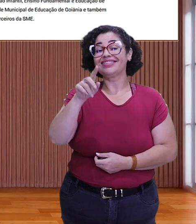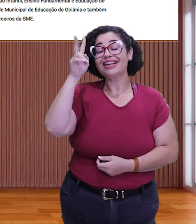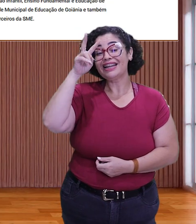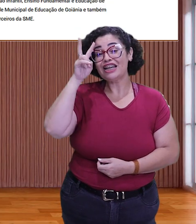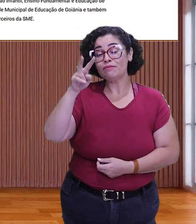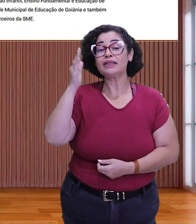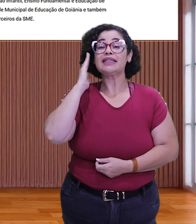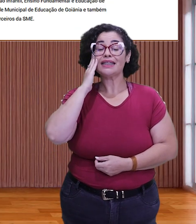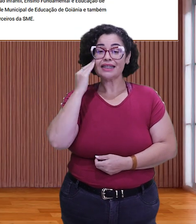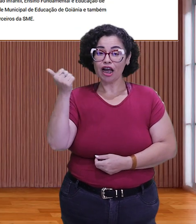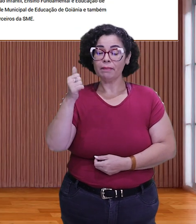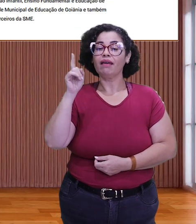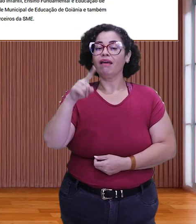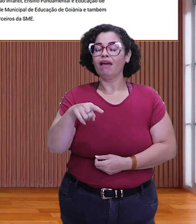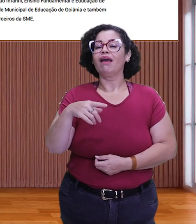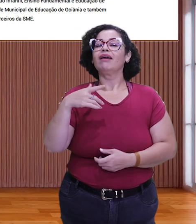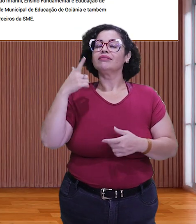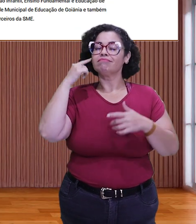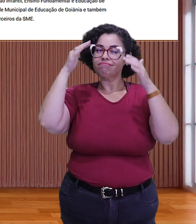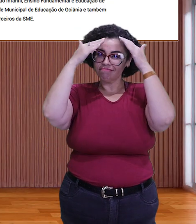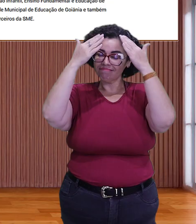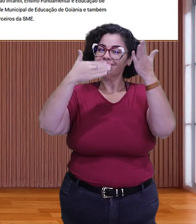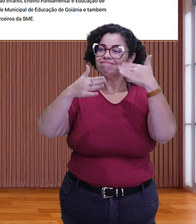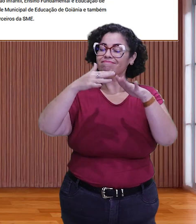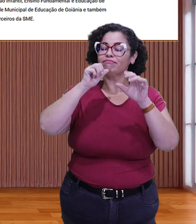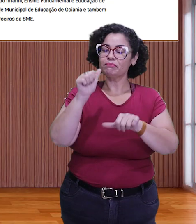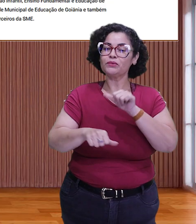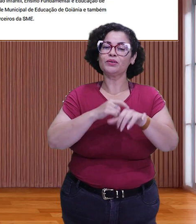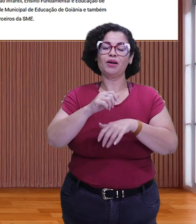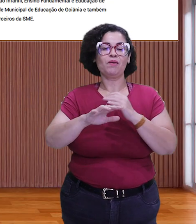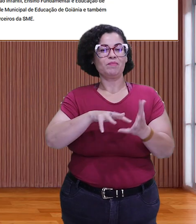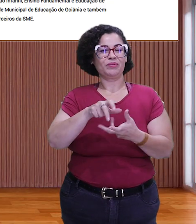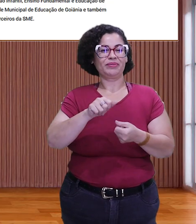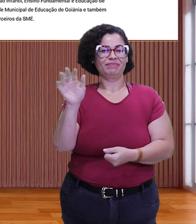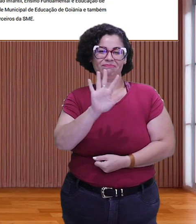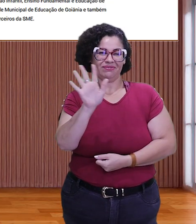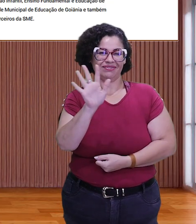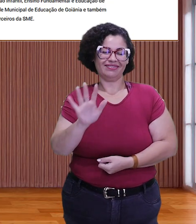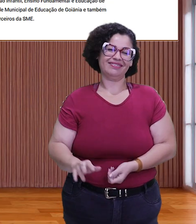lembre-se, saber é uma forma de crescer e de mudar o mundo. Tchauzinho!